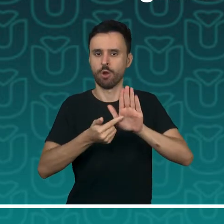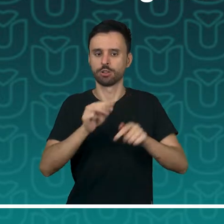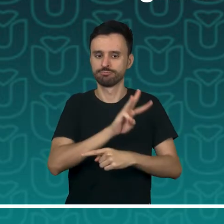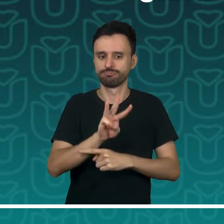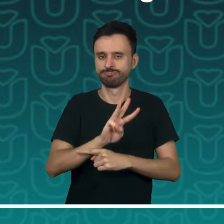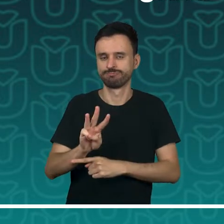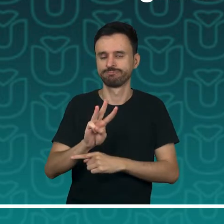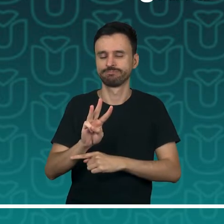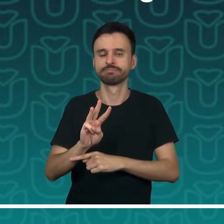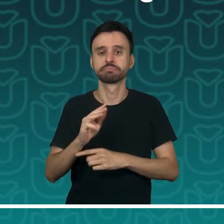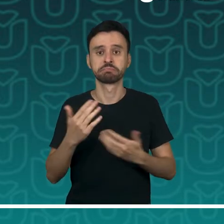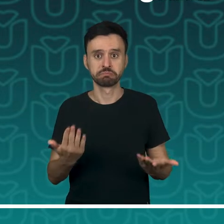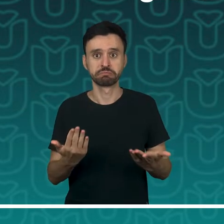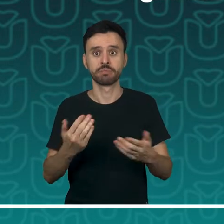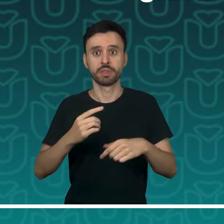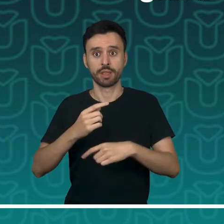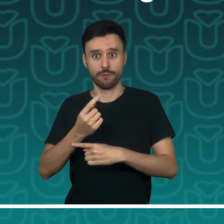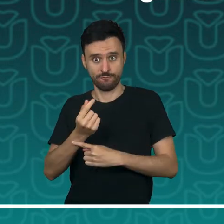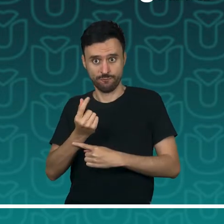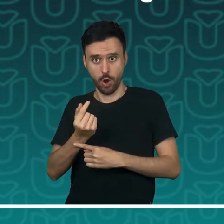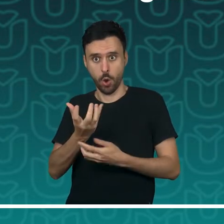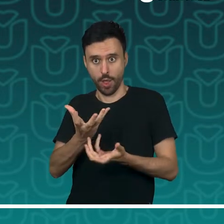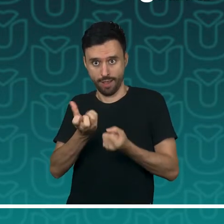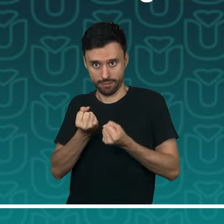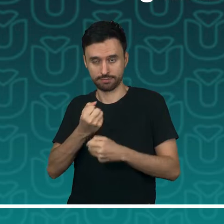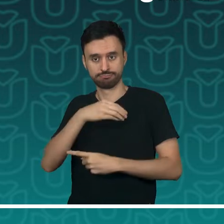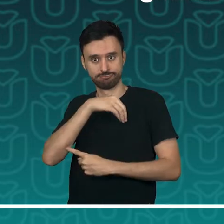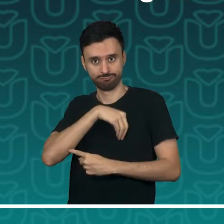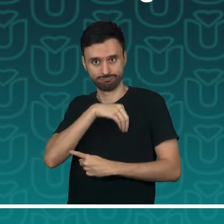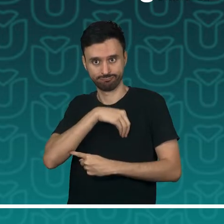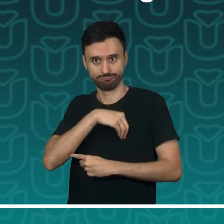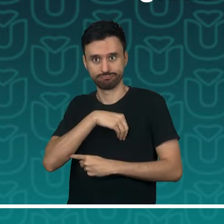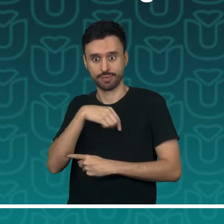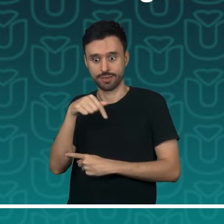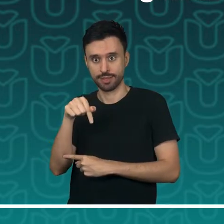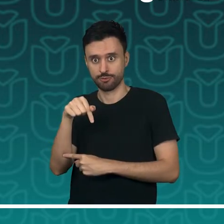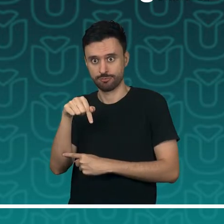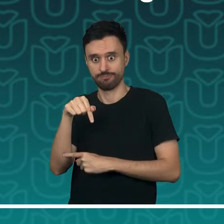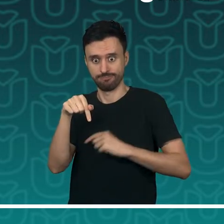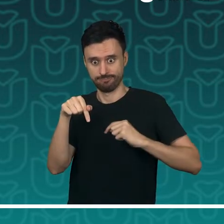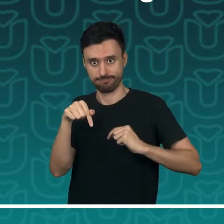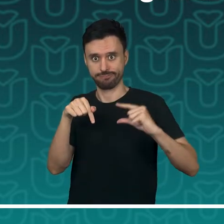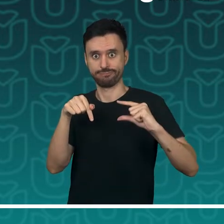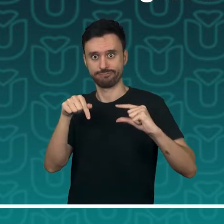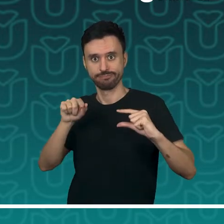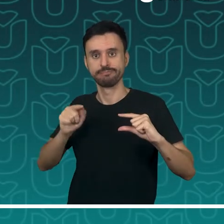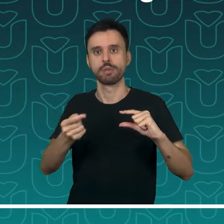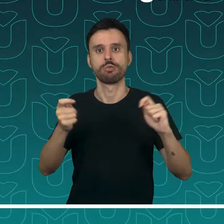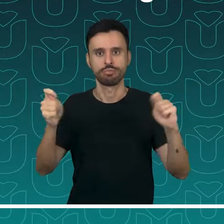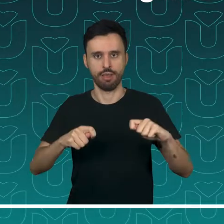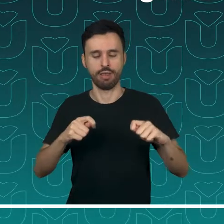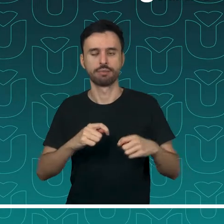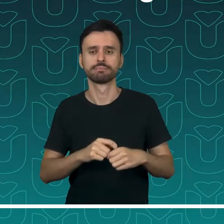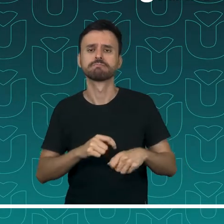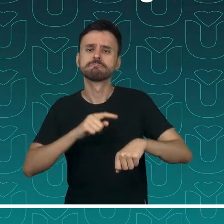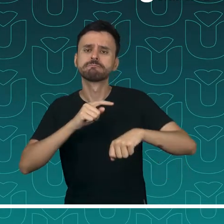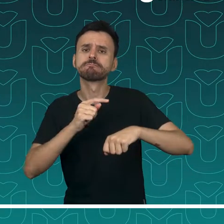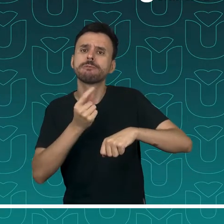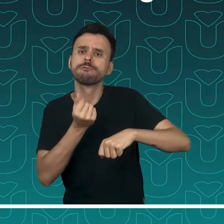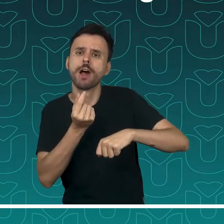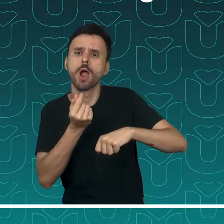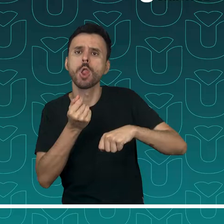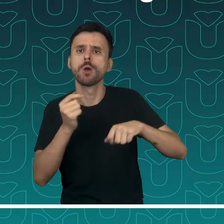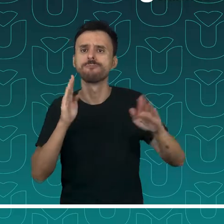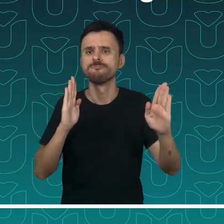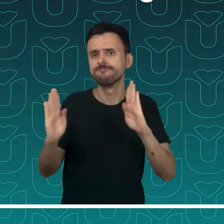vagas.com.br. Mas esse valor pode ultrapassar a faixa dos R 7.000,00 mensais. O valor médio do